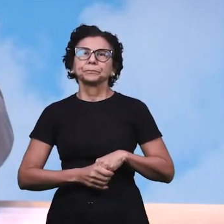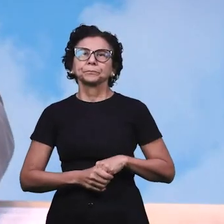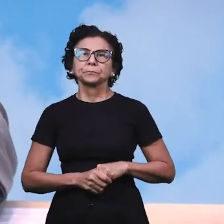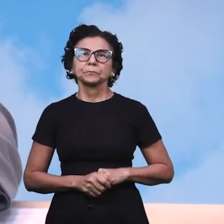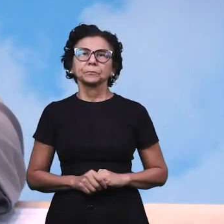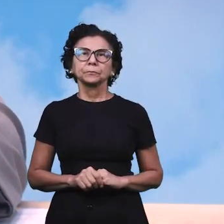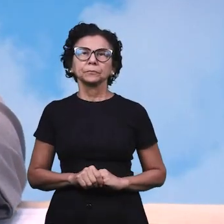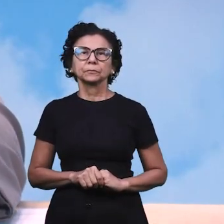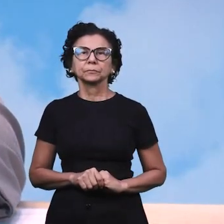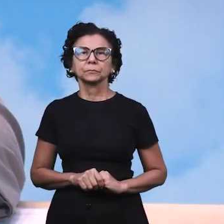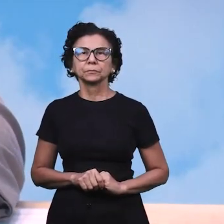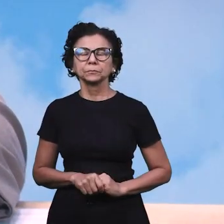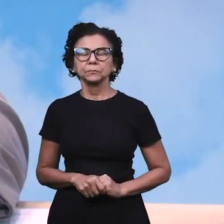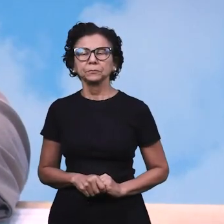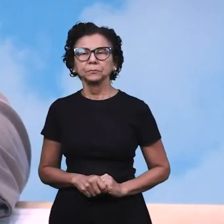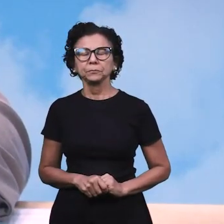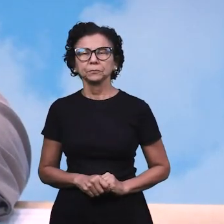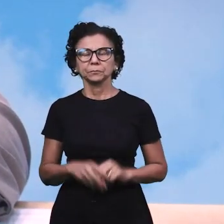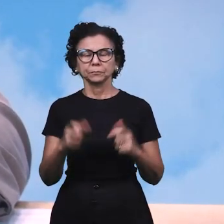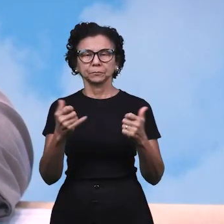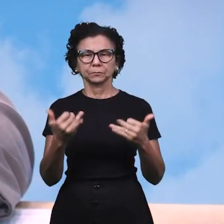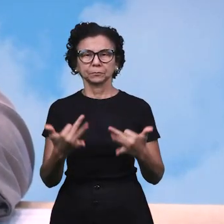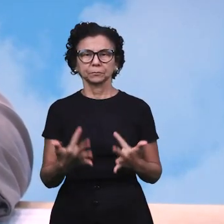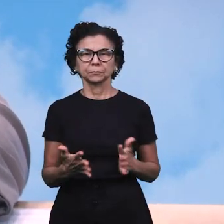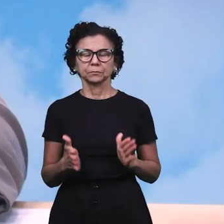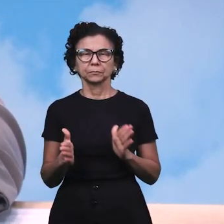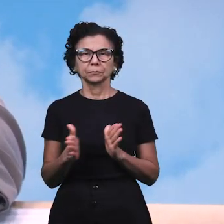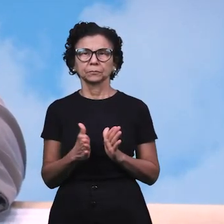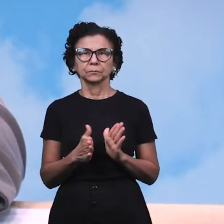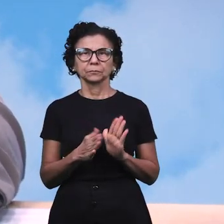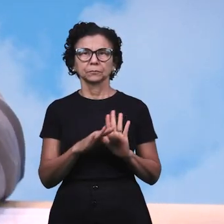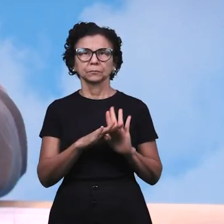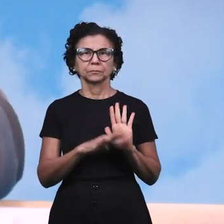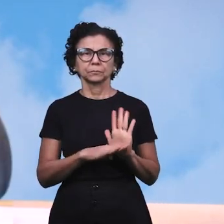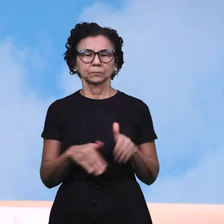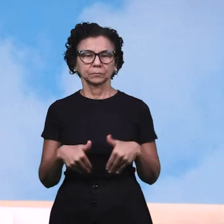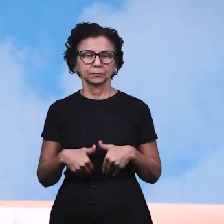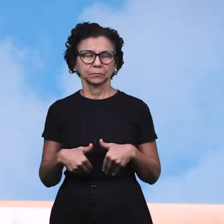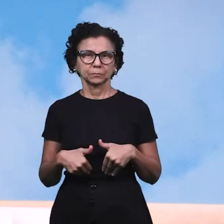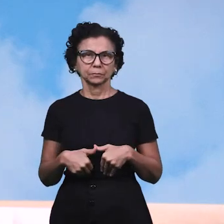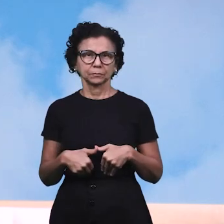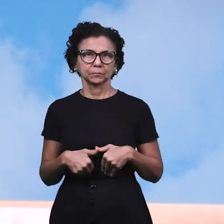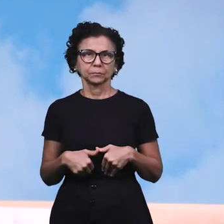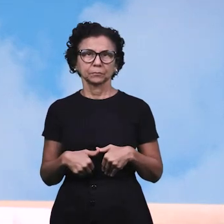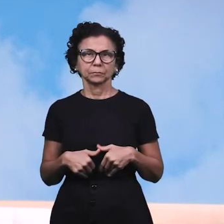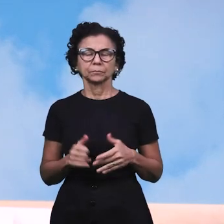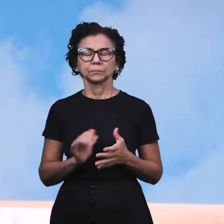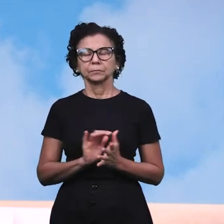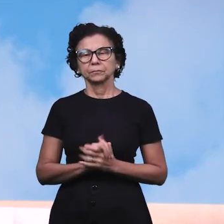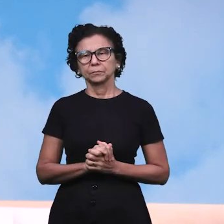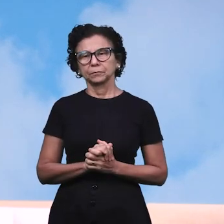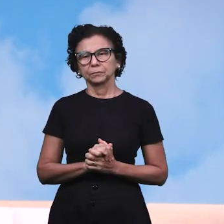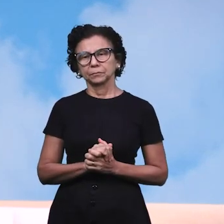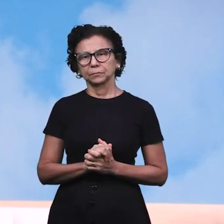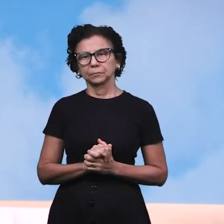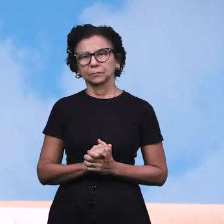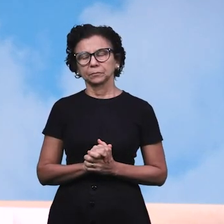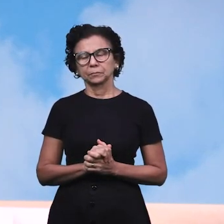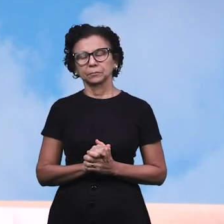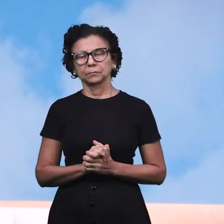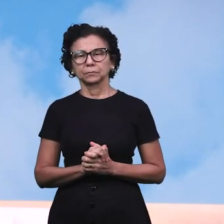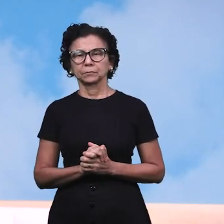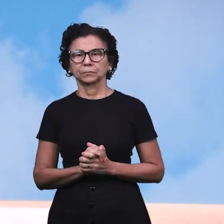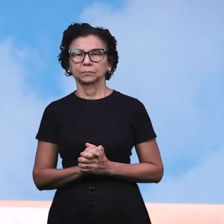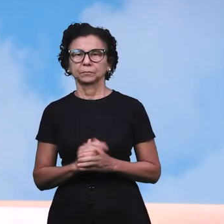a fome era. Né? Agora nós estamos falando de um banquete com